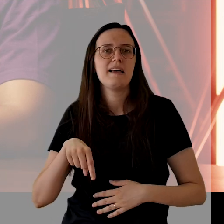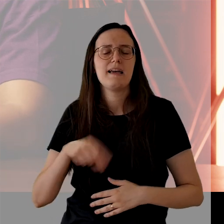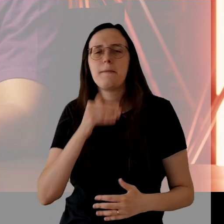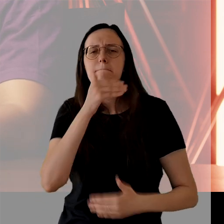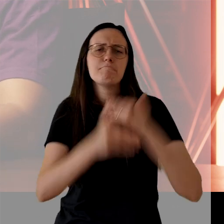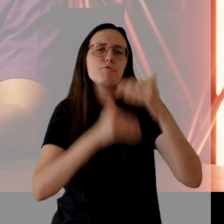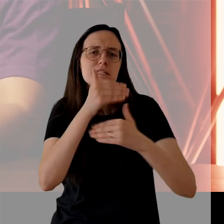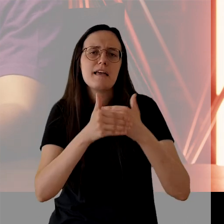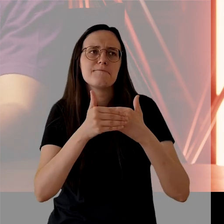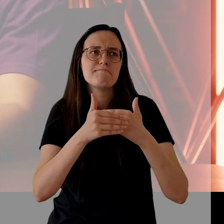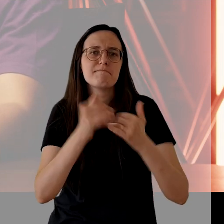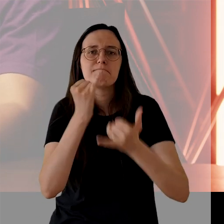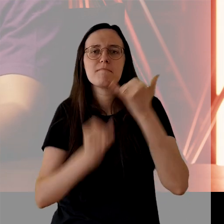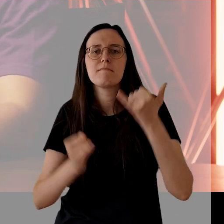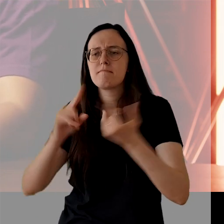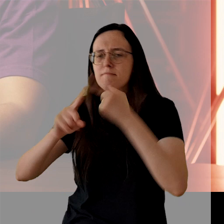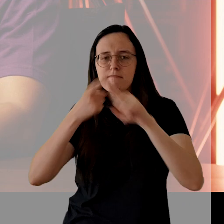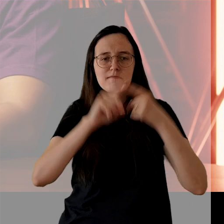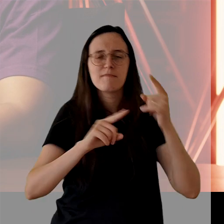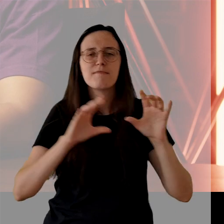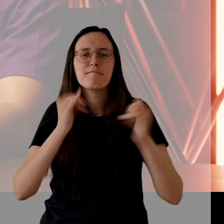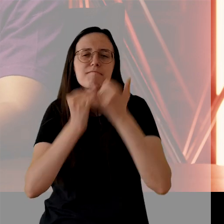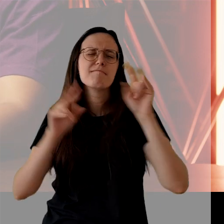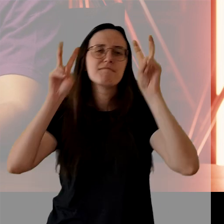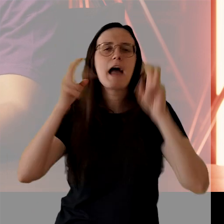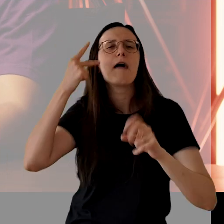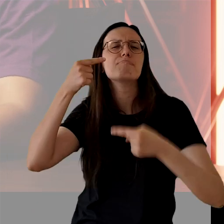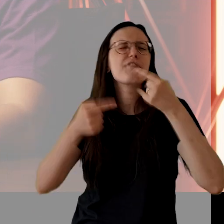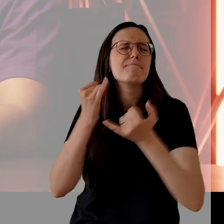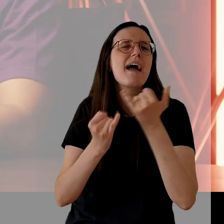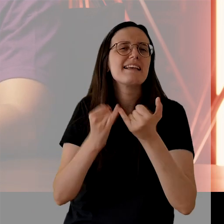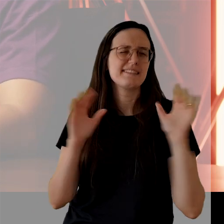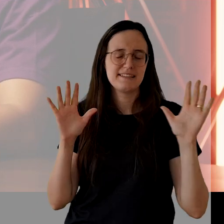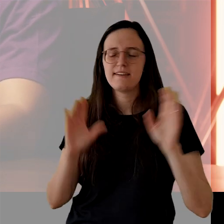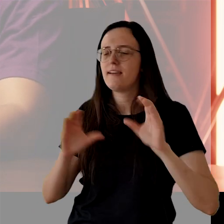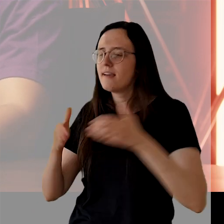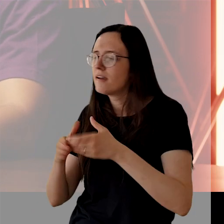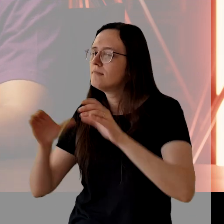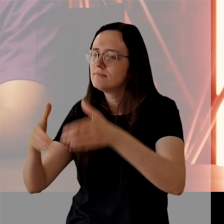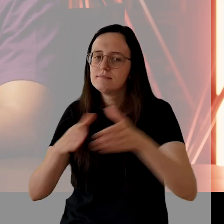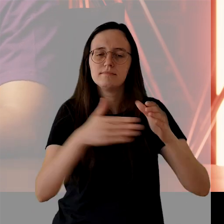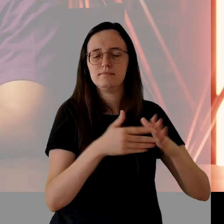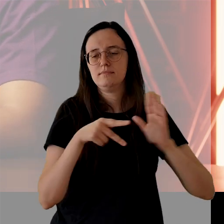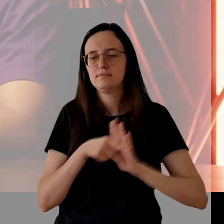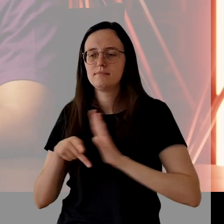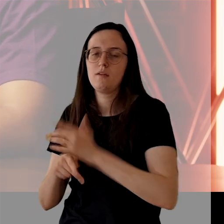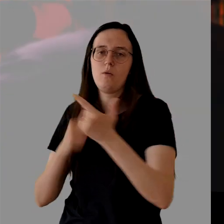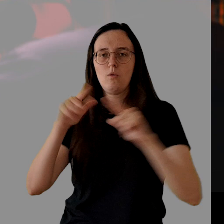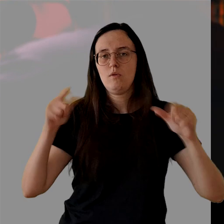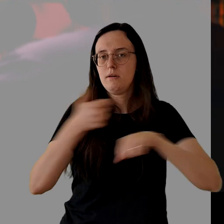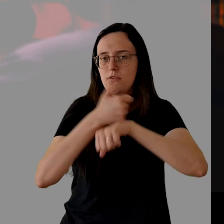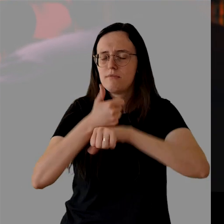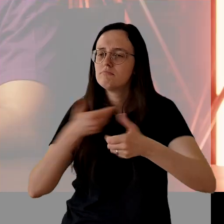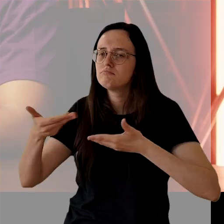processo de jogadas políticas também, sabe? É uma certa política que você trabalha ali com os outros profissionais. É uma troca